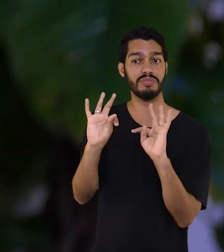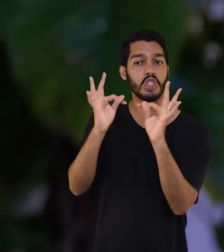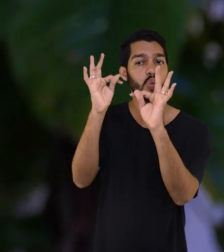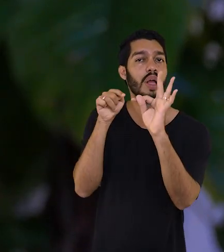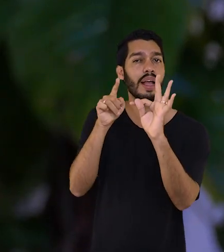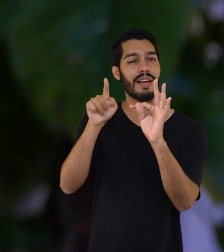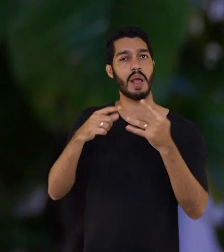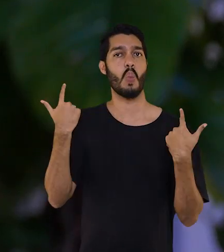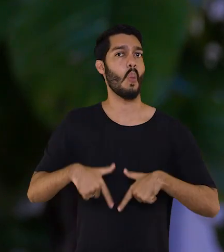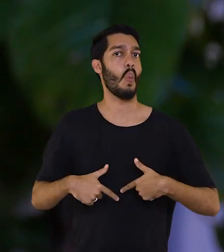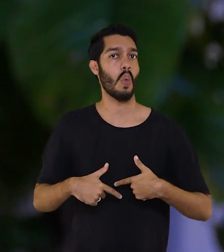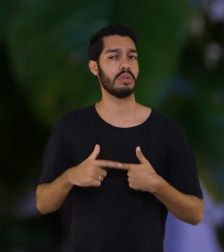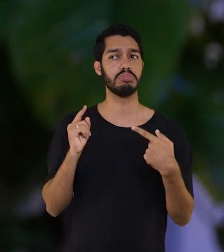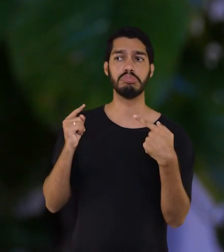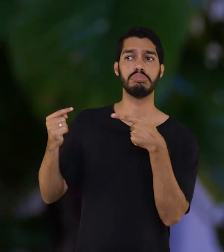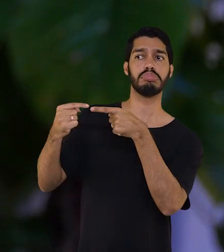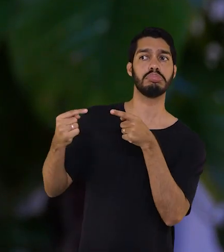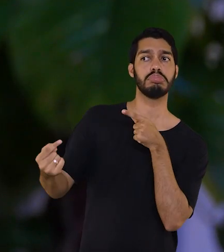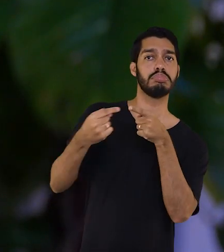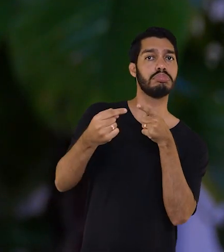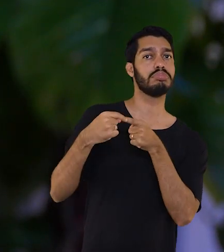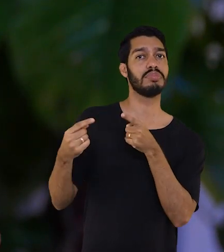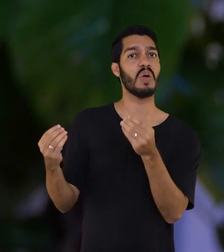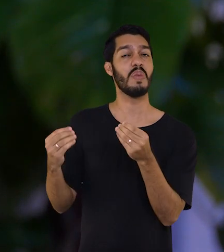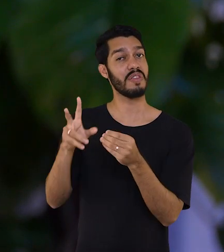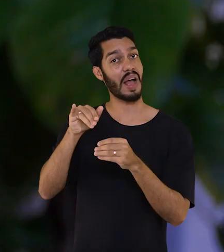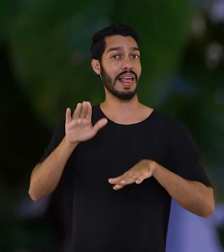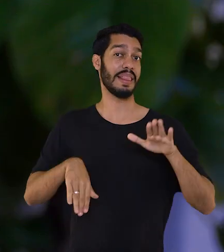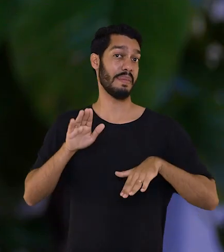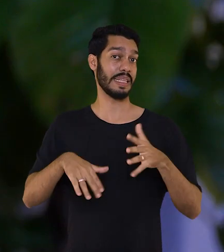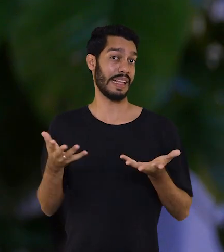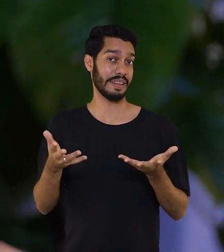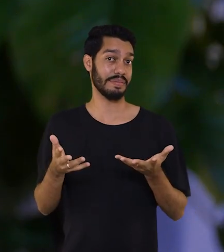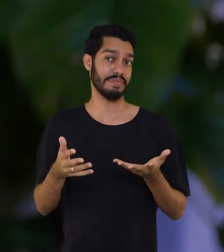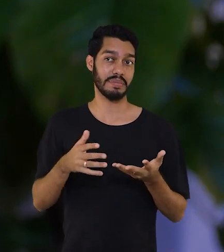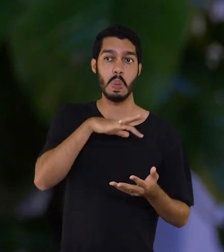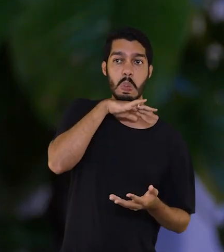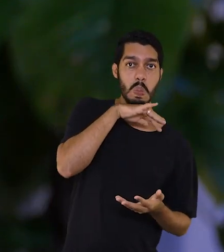tecnologia por si só é neutra. Essa aplicação realmente vai depender, né, o